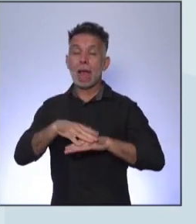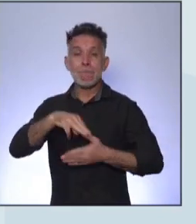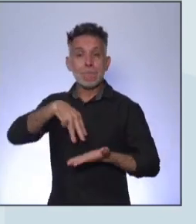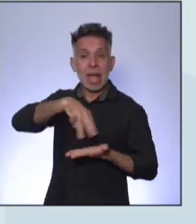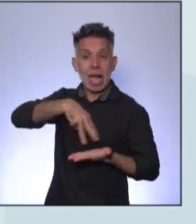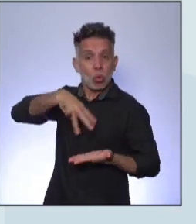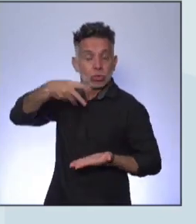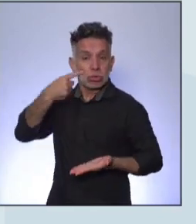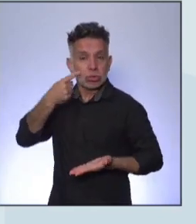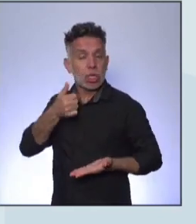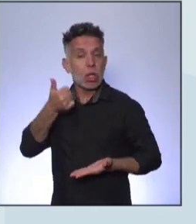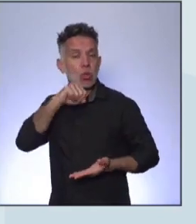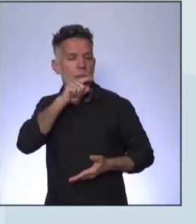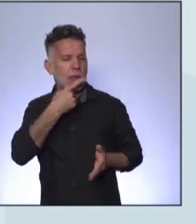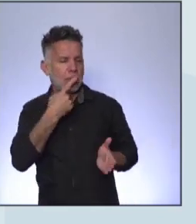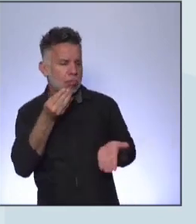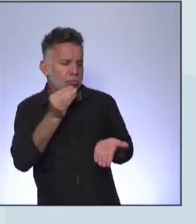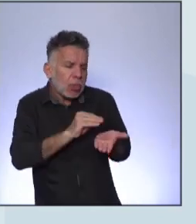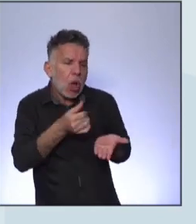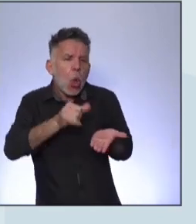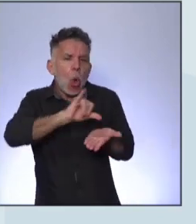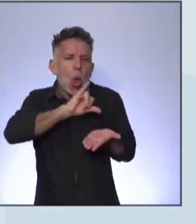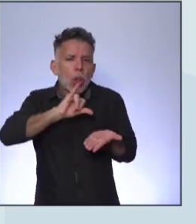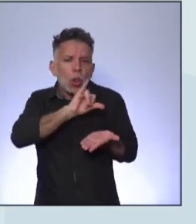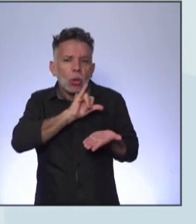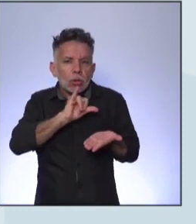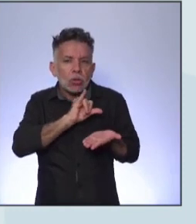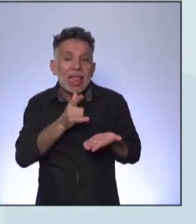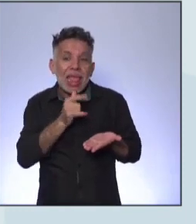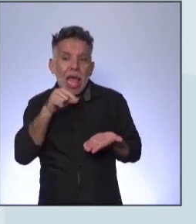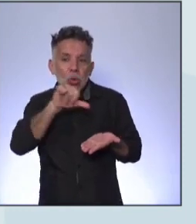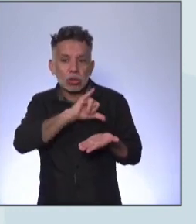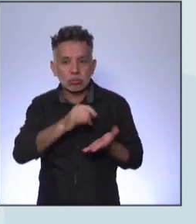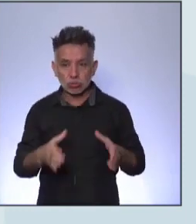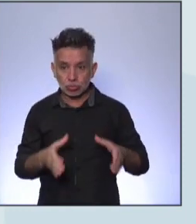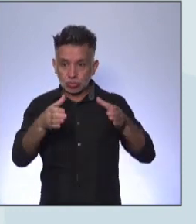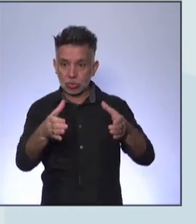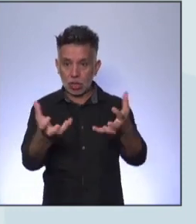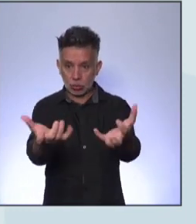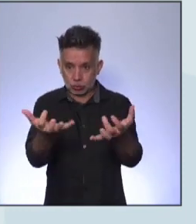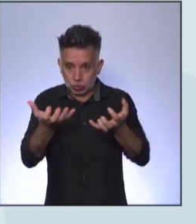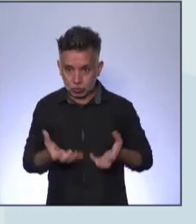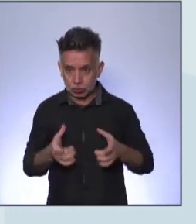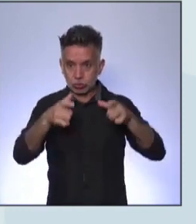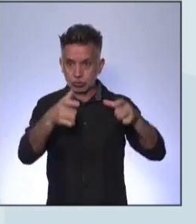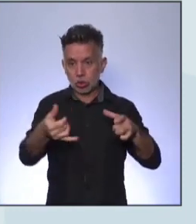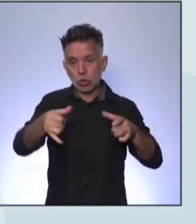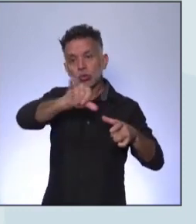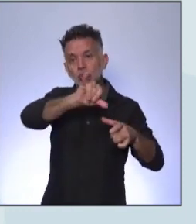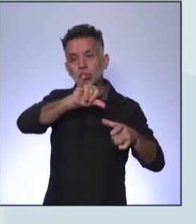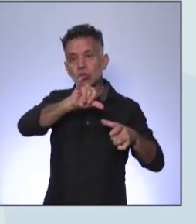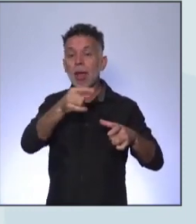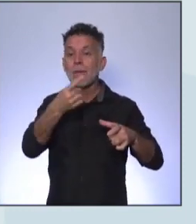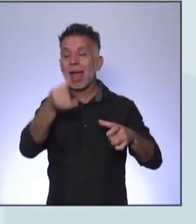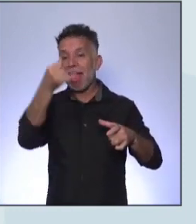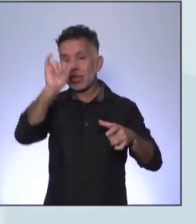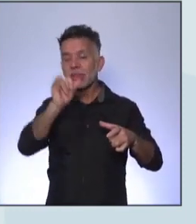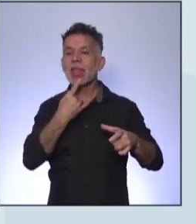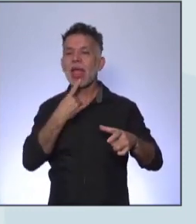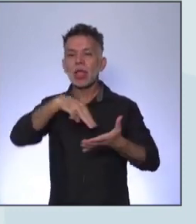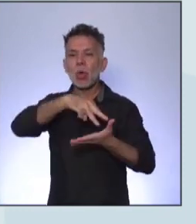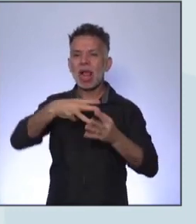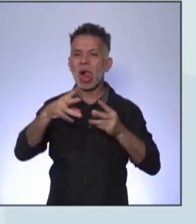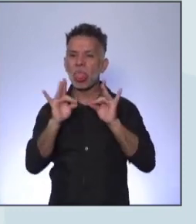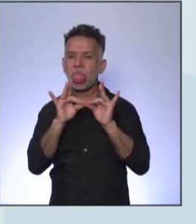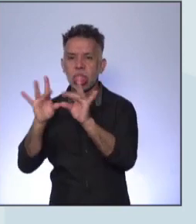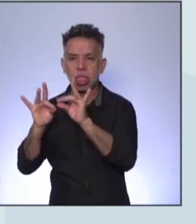ele coloque um pouco de óleo na água, que está na panela em cima do fogão, para que o macarrão não grude. Ao colocar o óleo